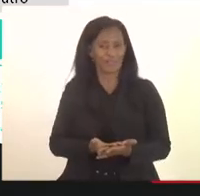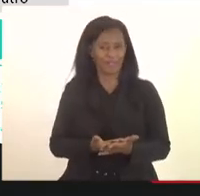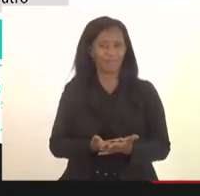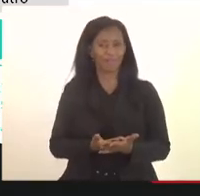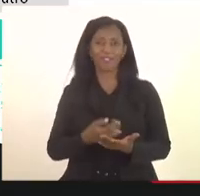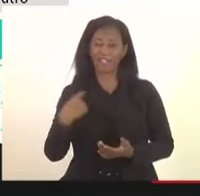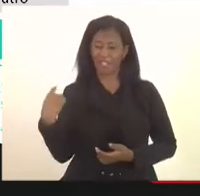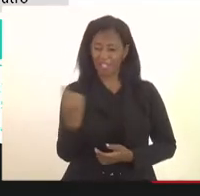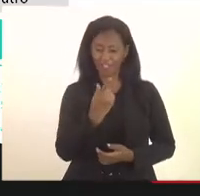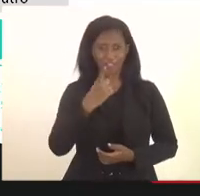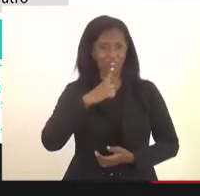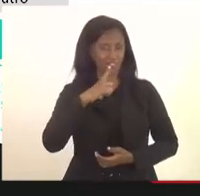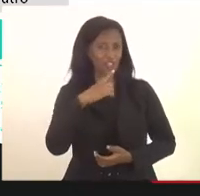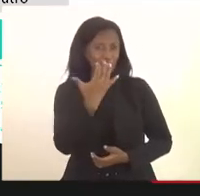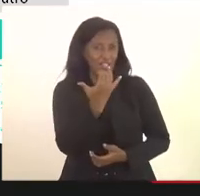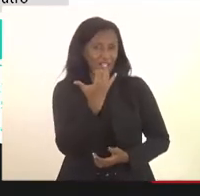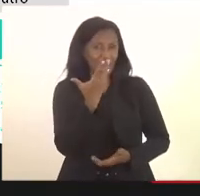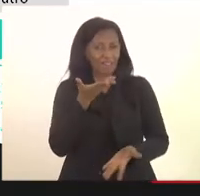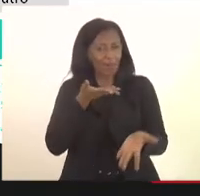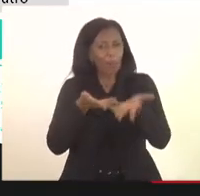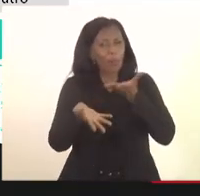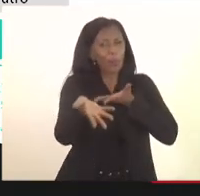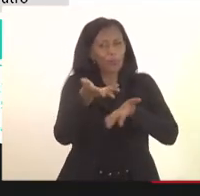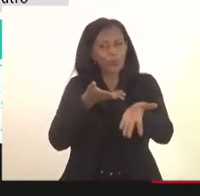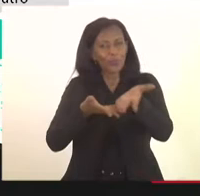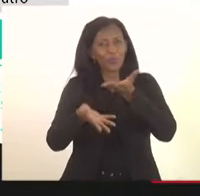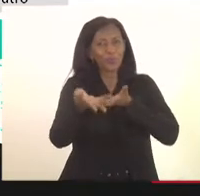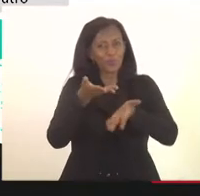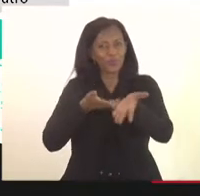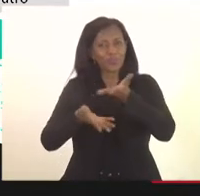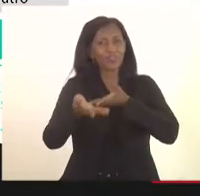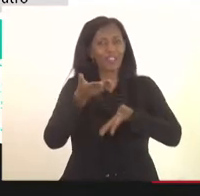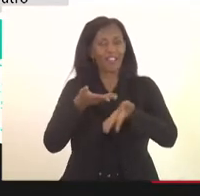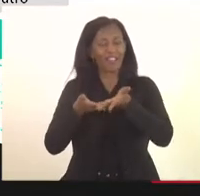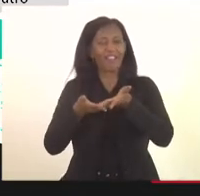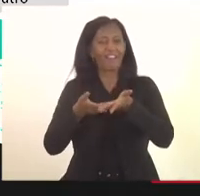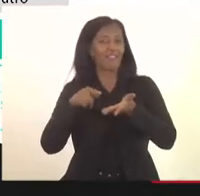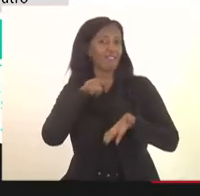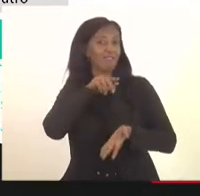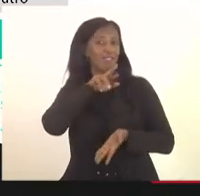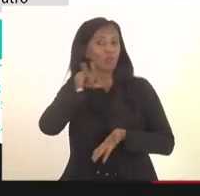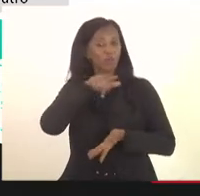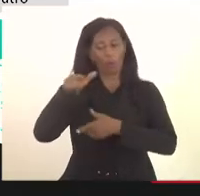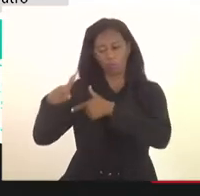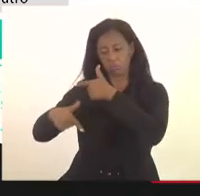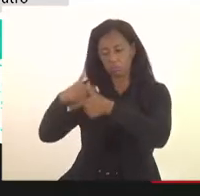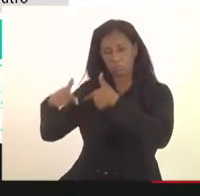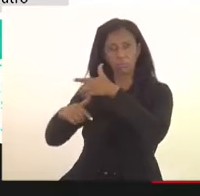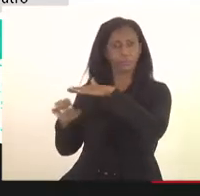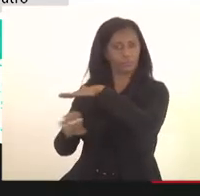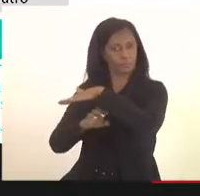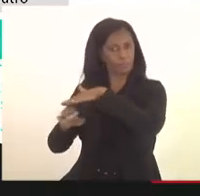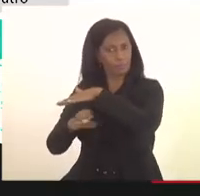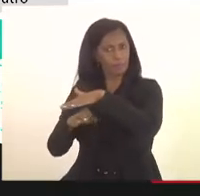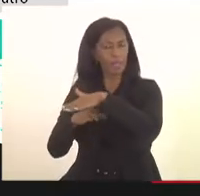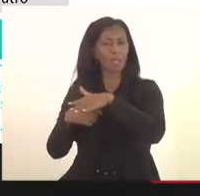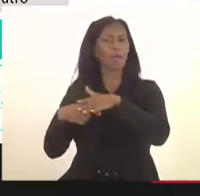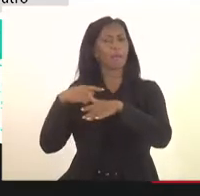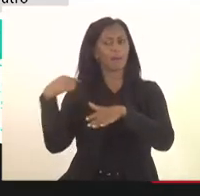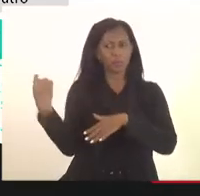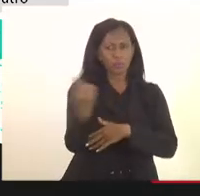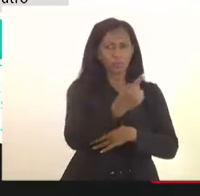a gente realmente quer estabelecer uma relação de confiança entre nós e os nossos parceiros, não só entre os funcionários da empresa, mas também entre os nossos